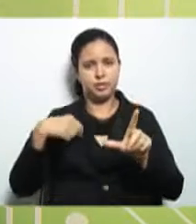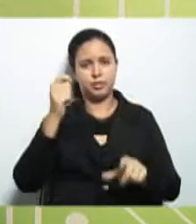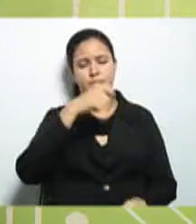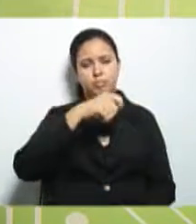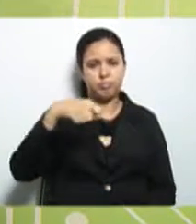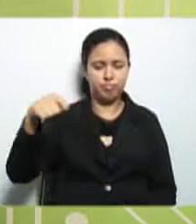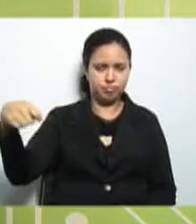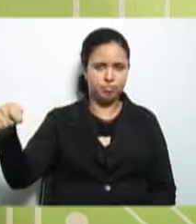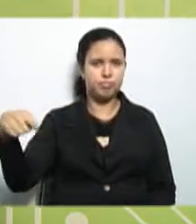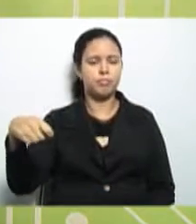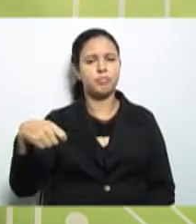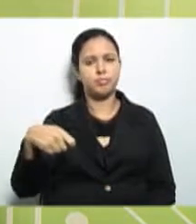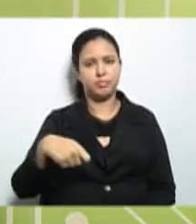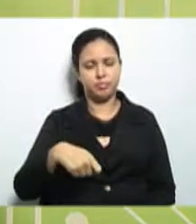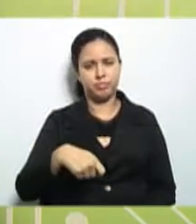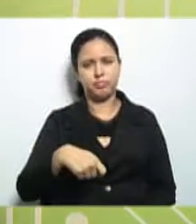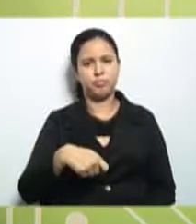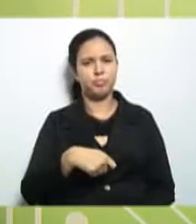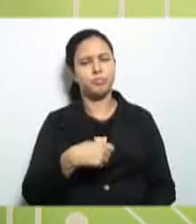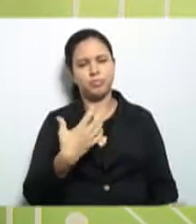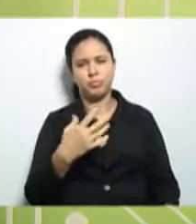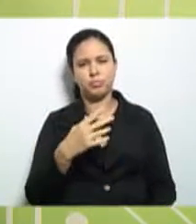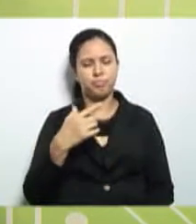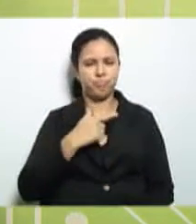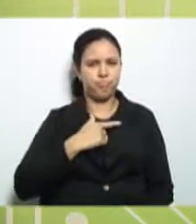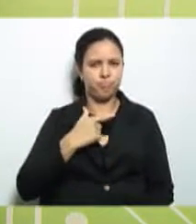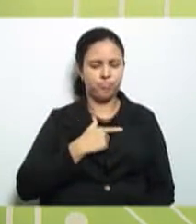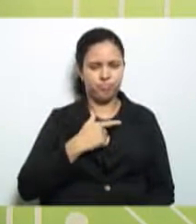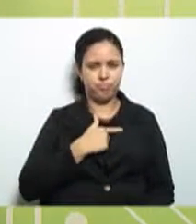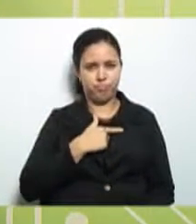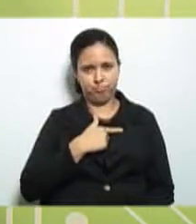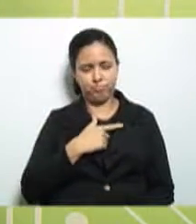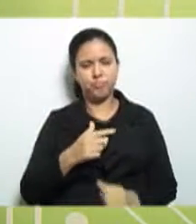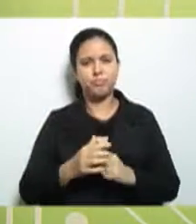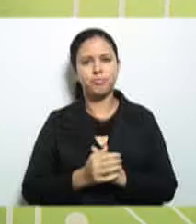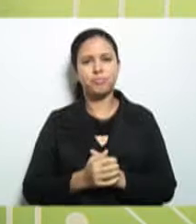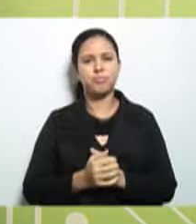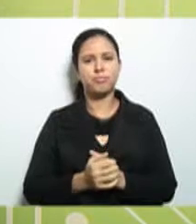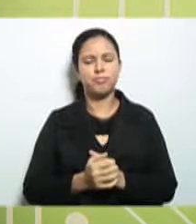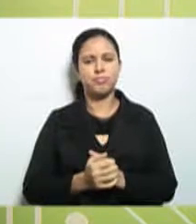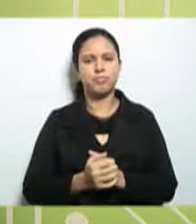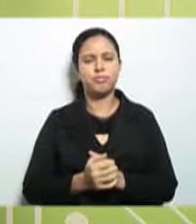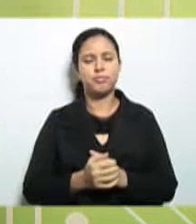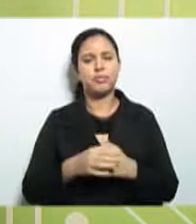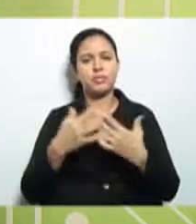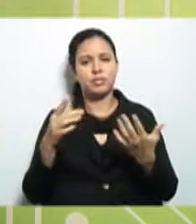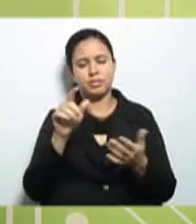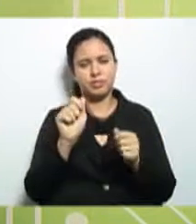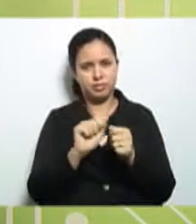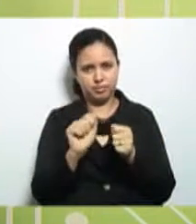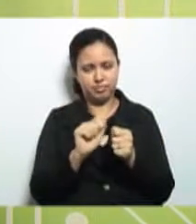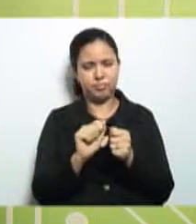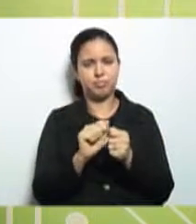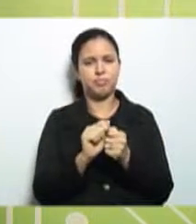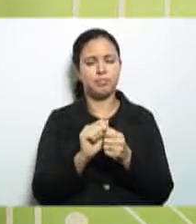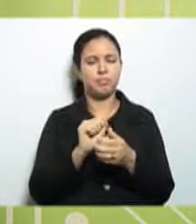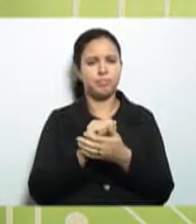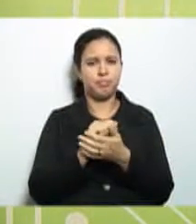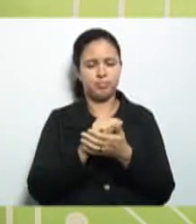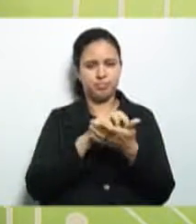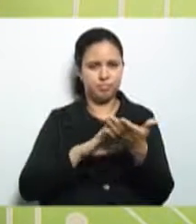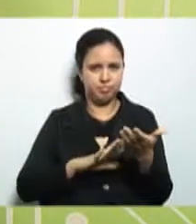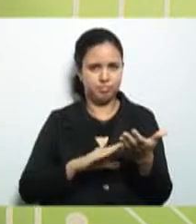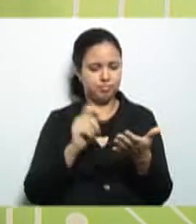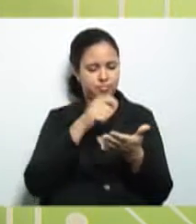aqui do estúdio e aí ela ficou assim um pouco feia, mas ela é mais bonitinha. Quando vocês fizerem o trabalho de vocês, escrevam com a letra